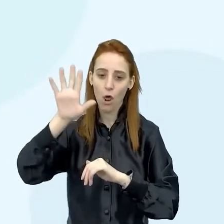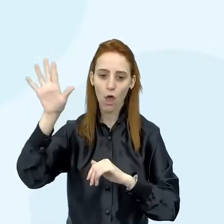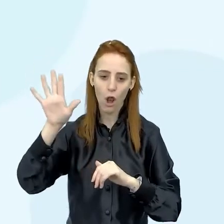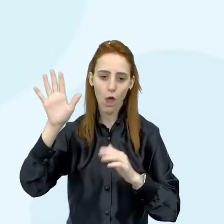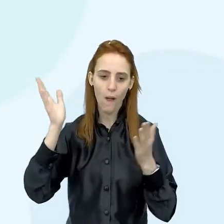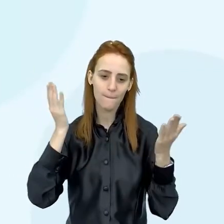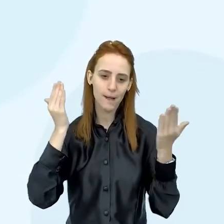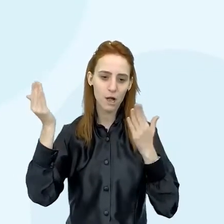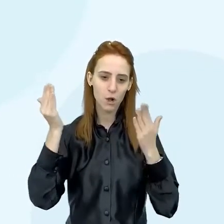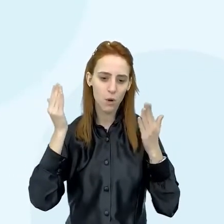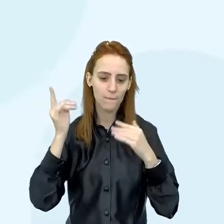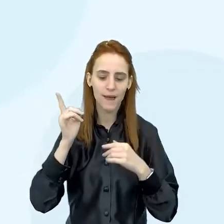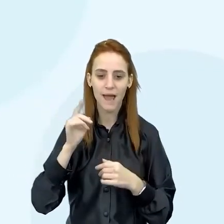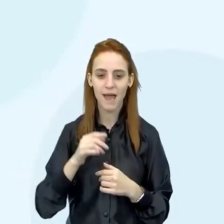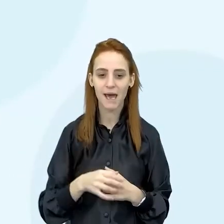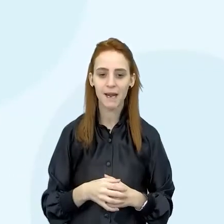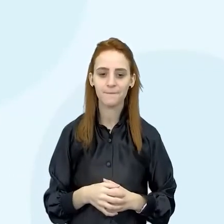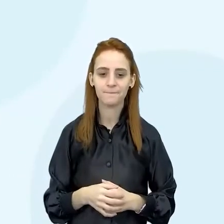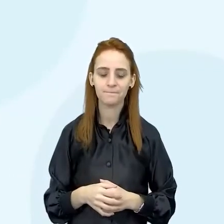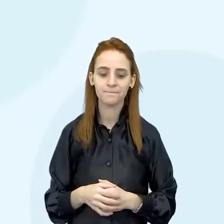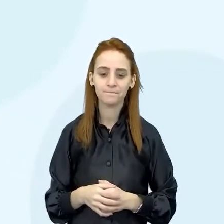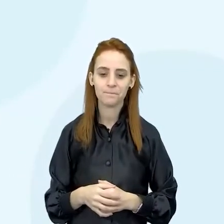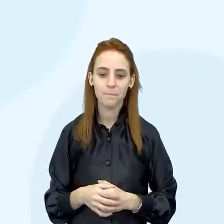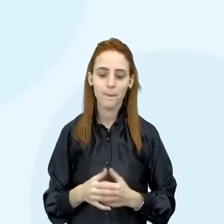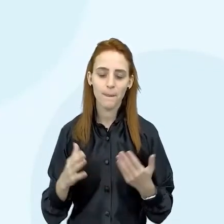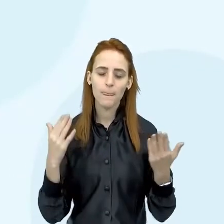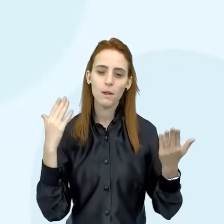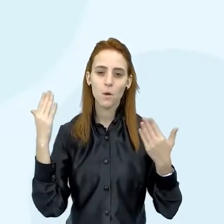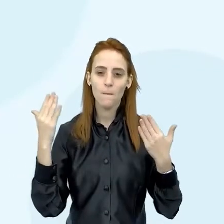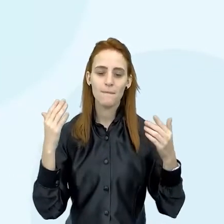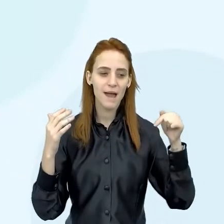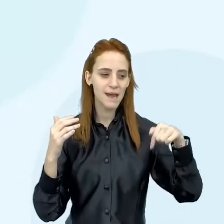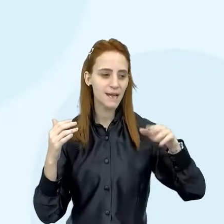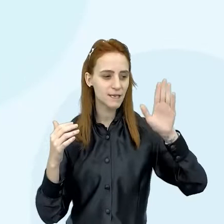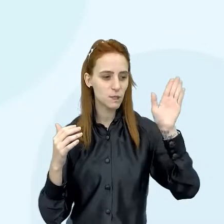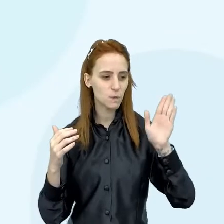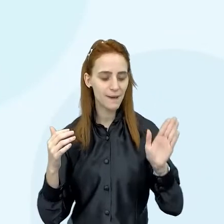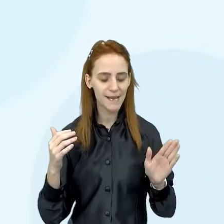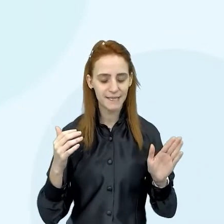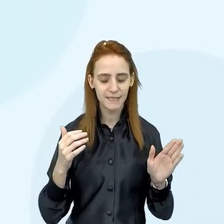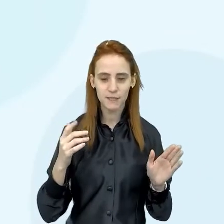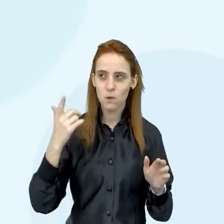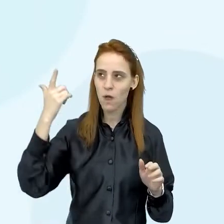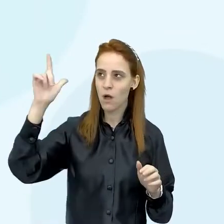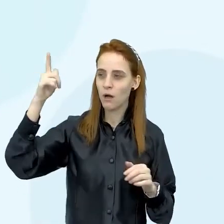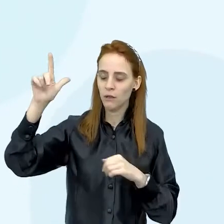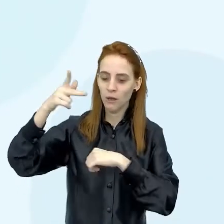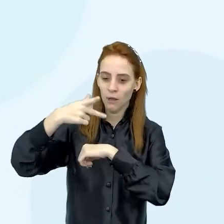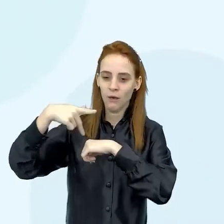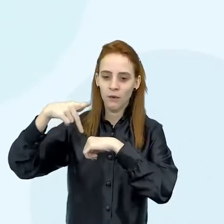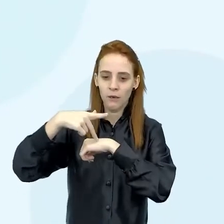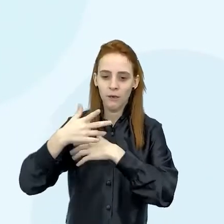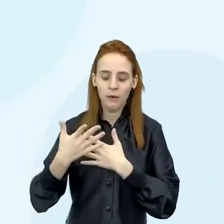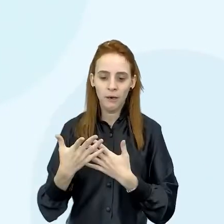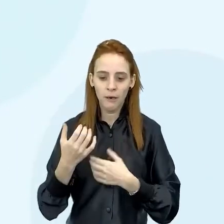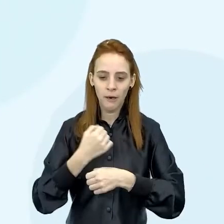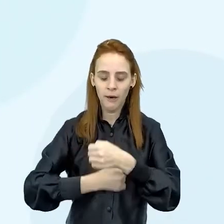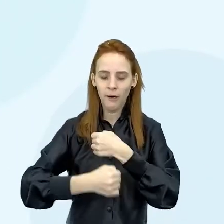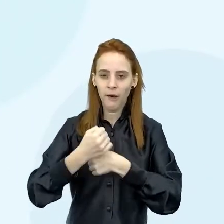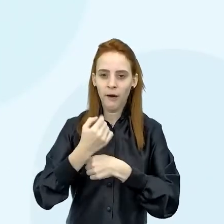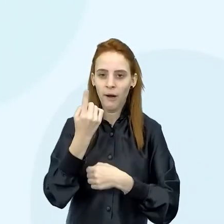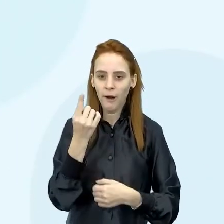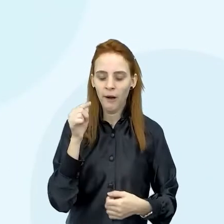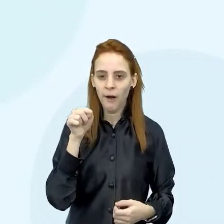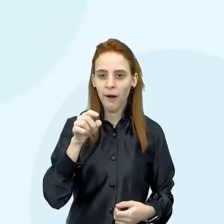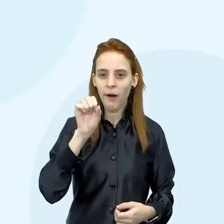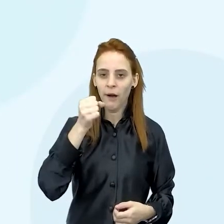certo? Temos 1910 e tal. Ou seja, a comparação, né, mesma década, né? 1890, né,